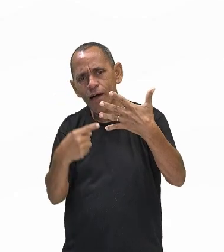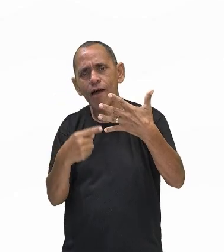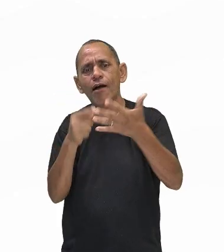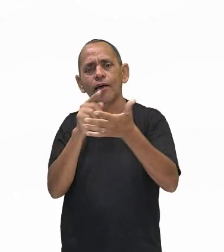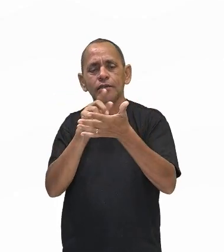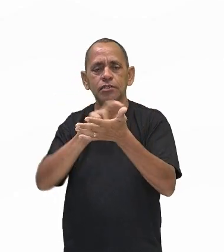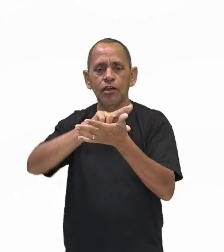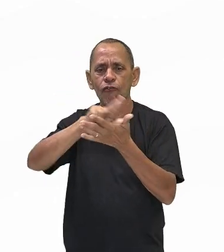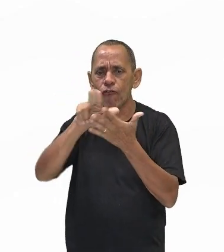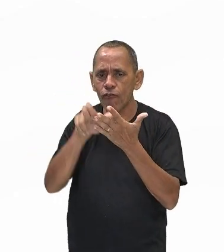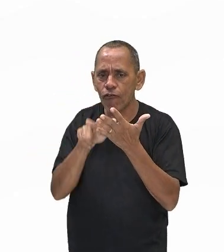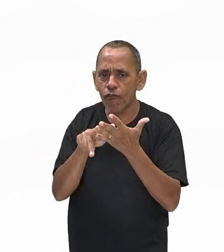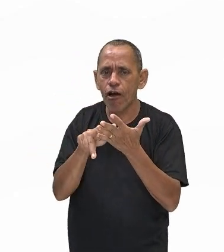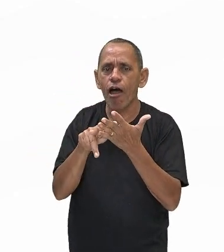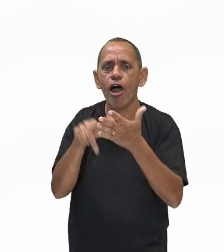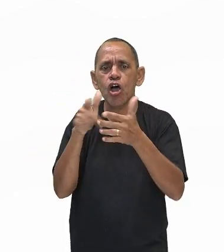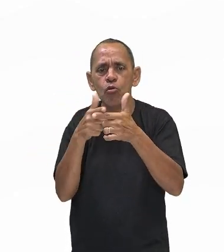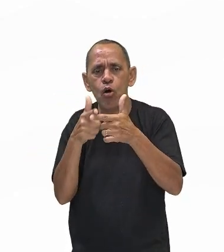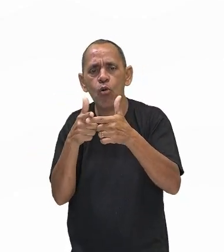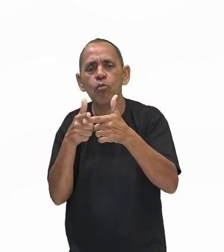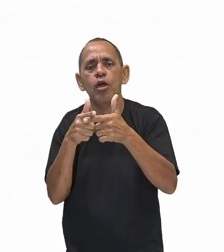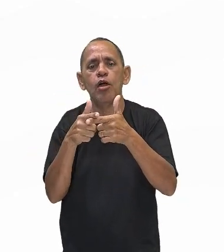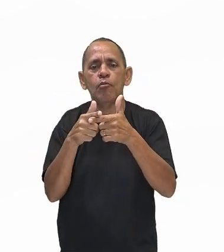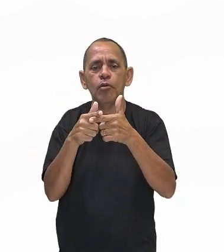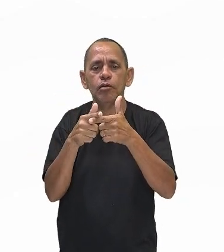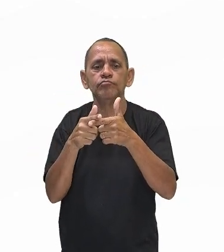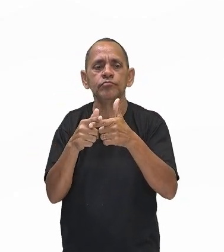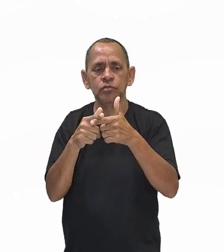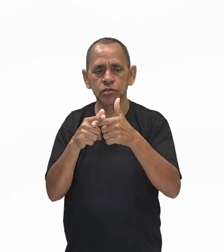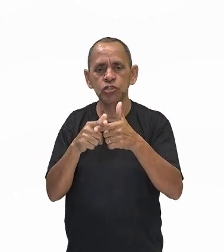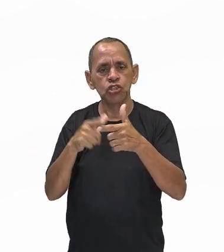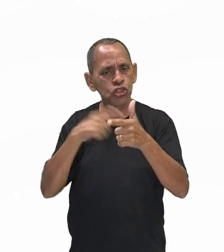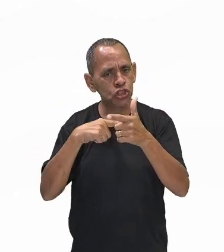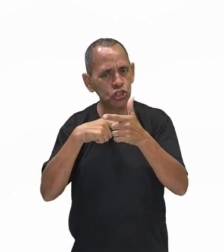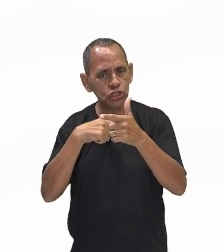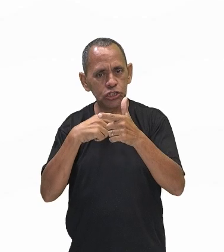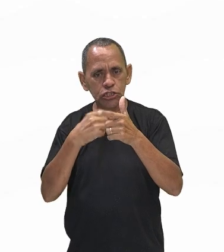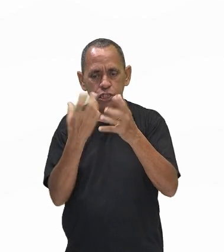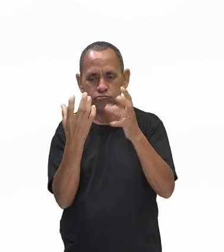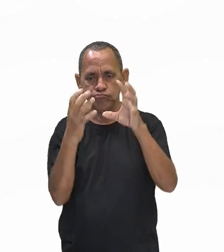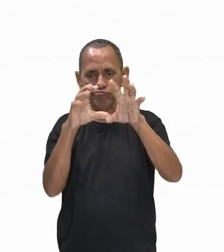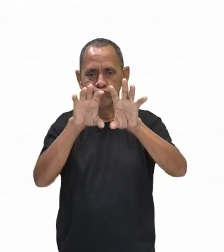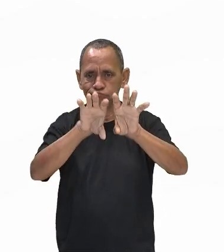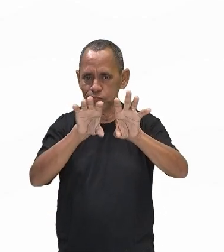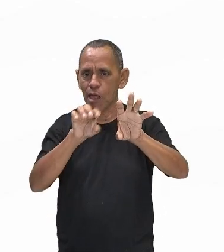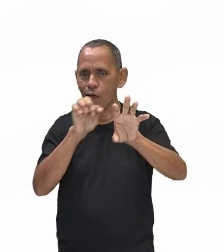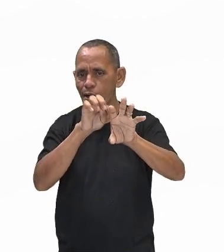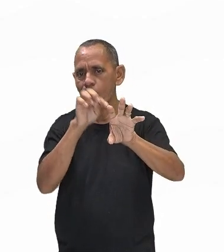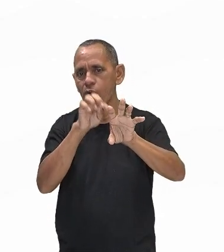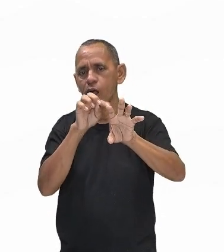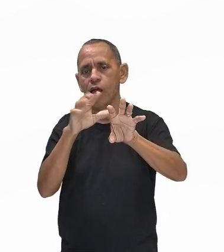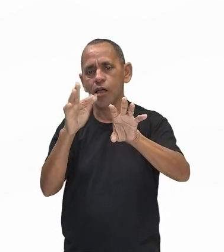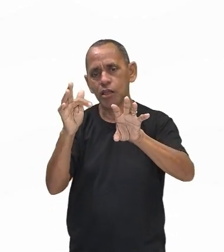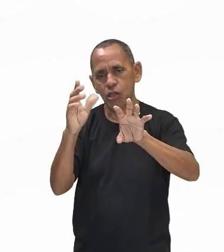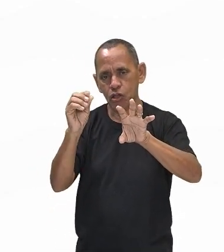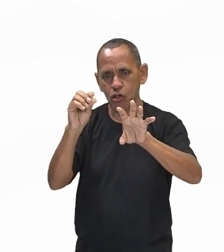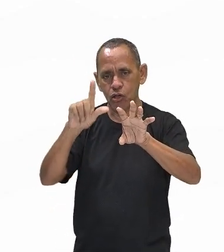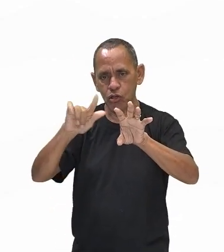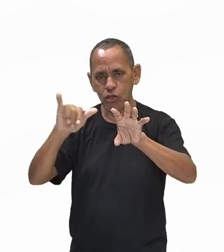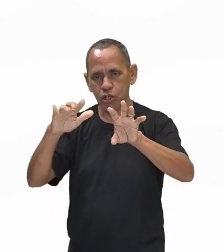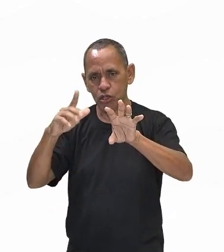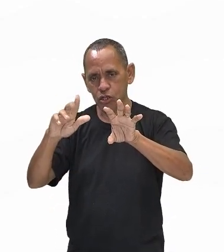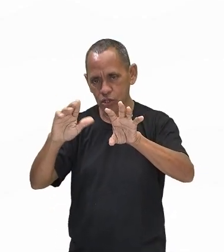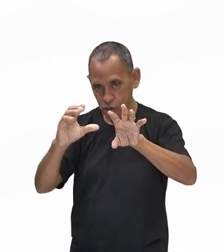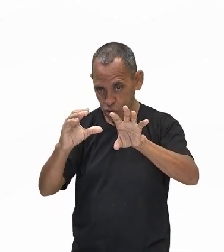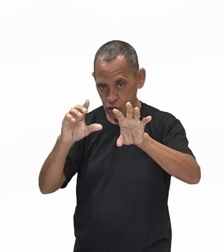esses problemas olha só essa imagem a isso daí é um problema de foliculite Tá então vamos ver o seguinte